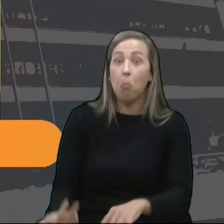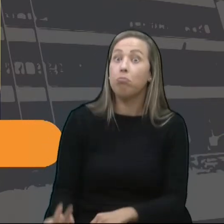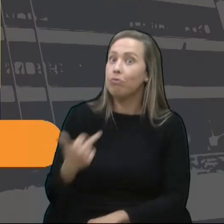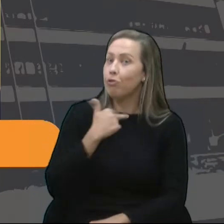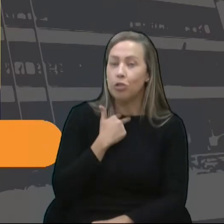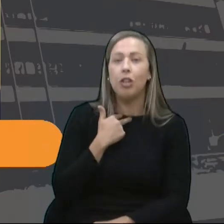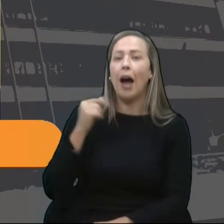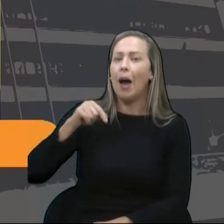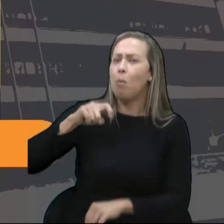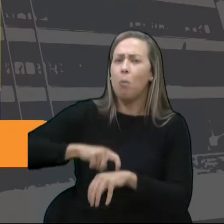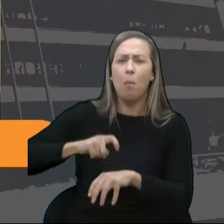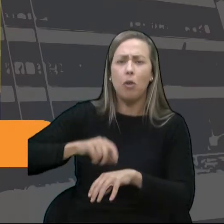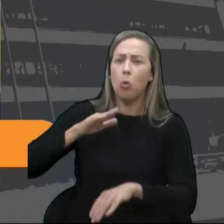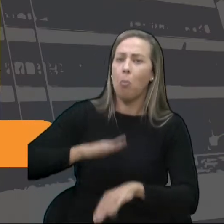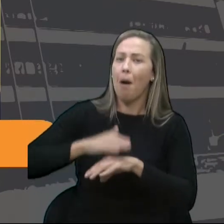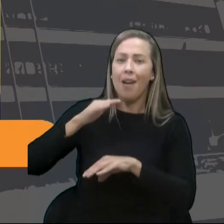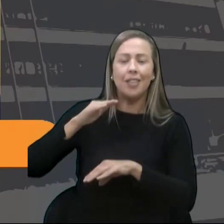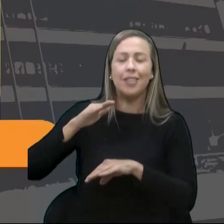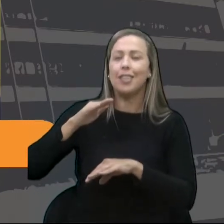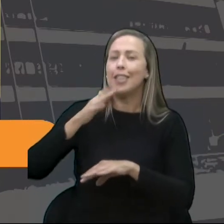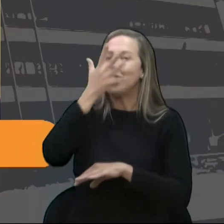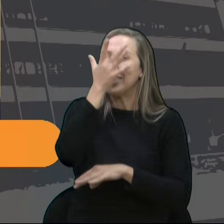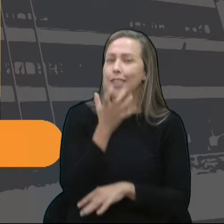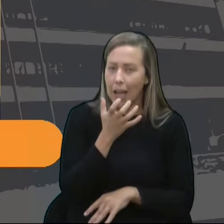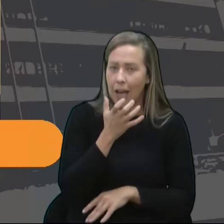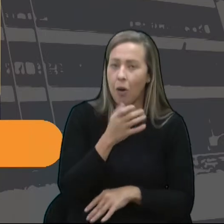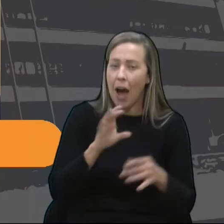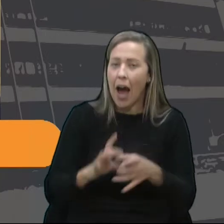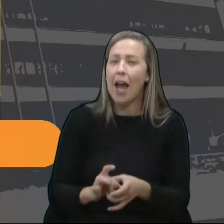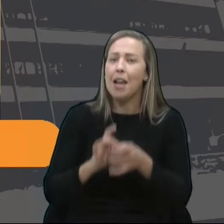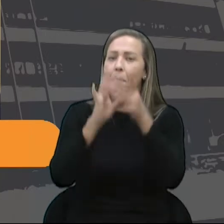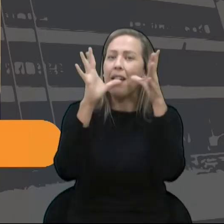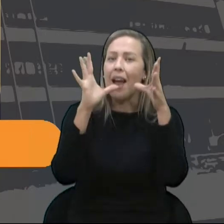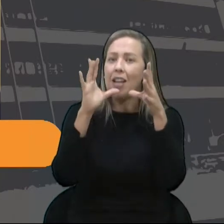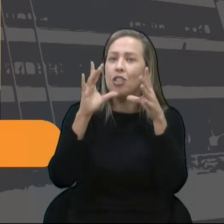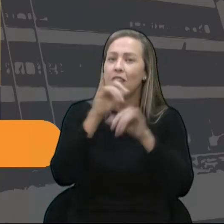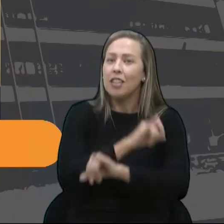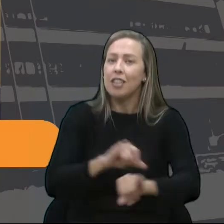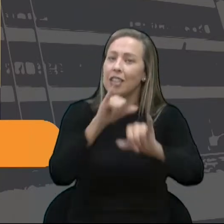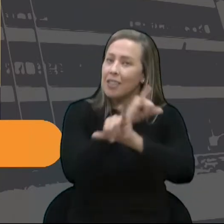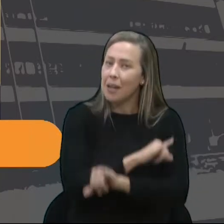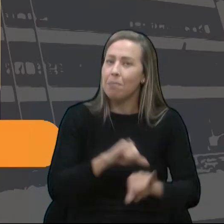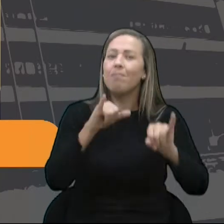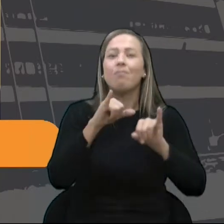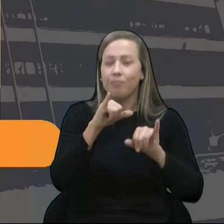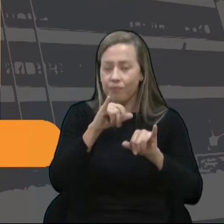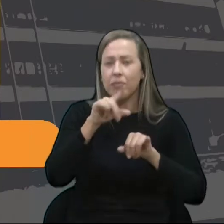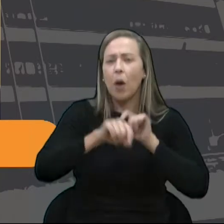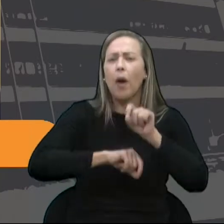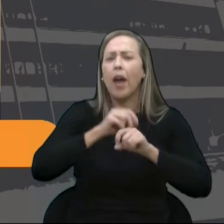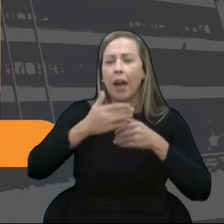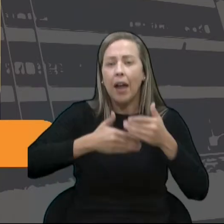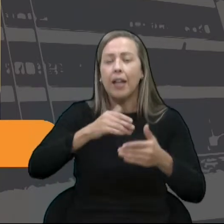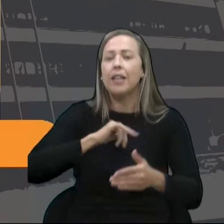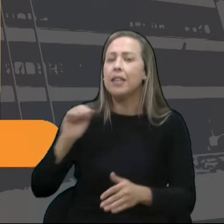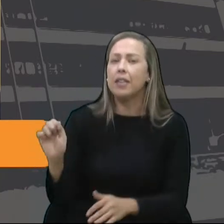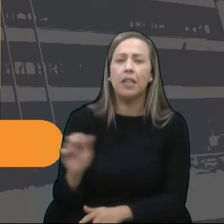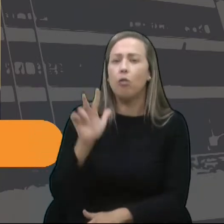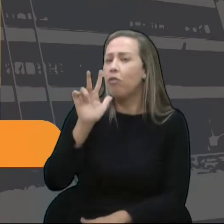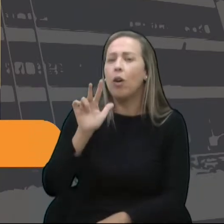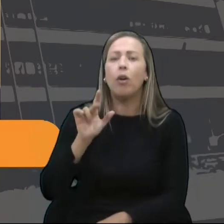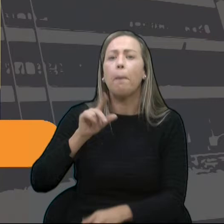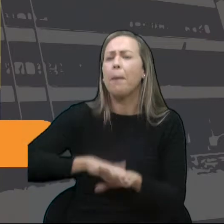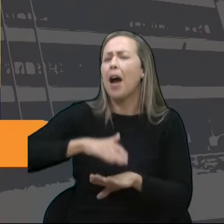um ponto central, ou seja, a liberdade de imprensa, a liberdade de expressão, elas são coisas que têm um valor